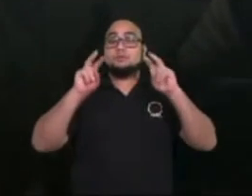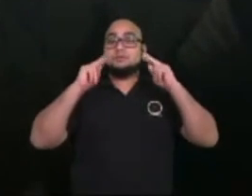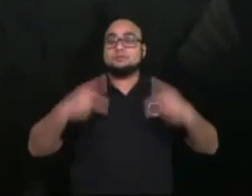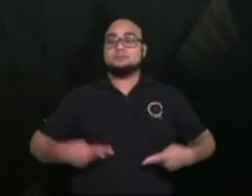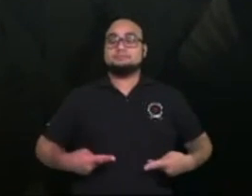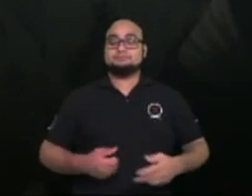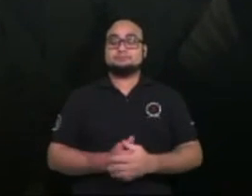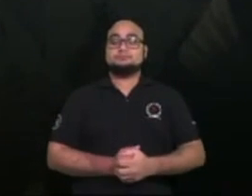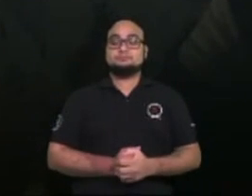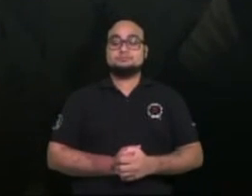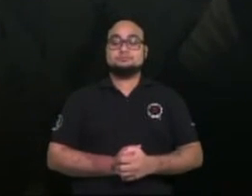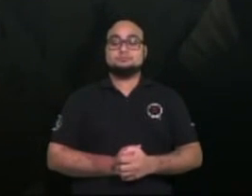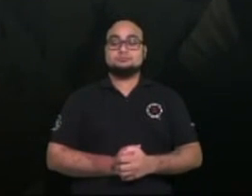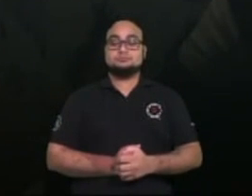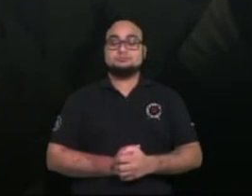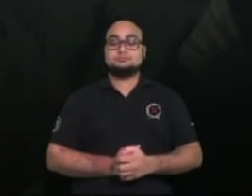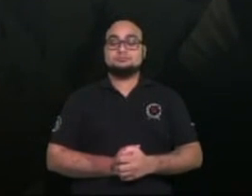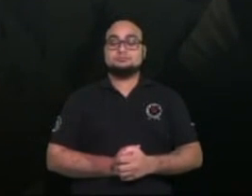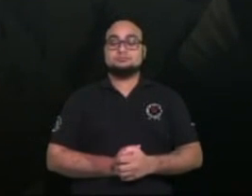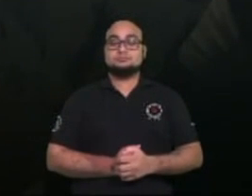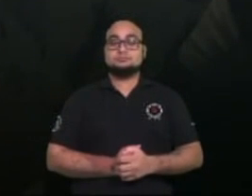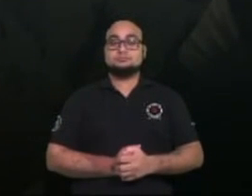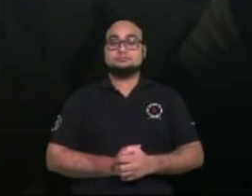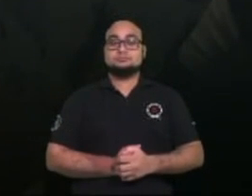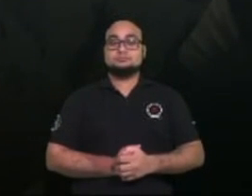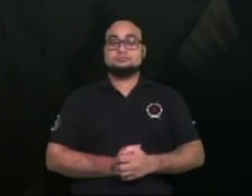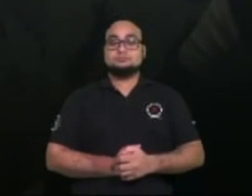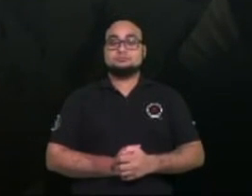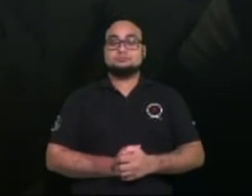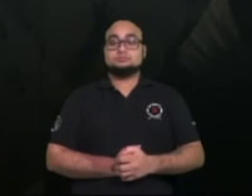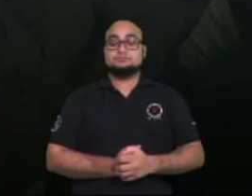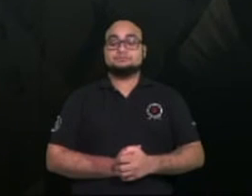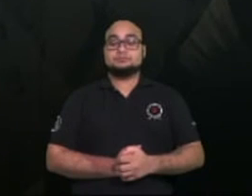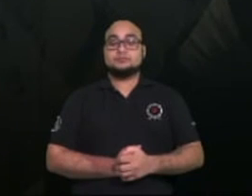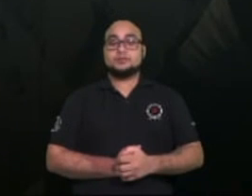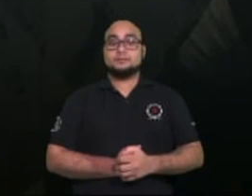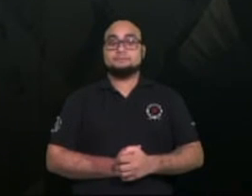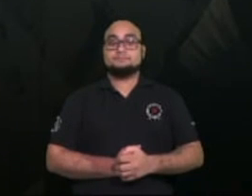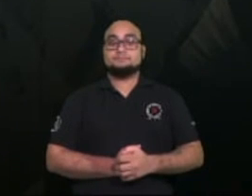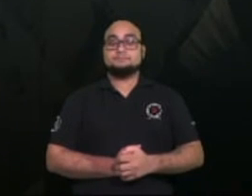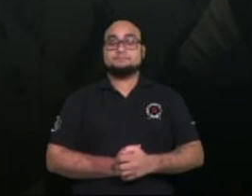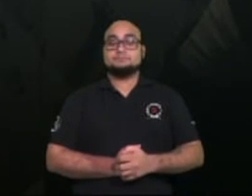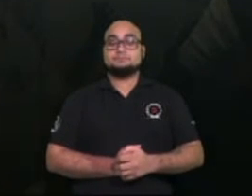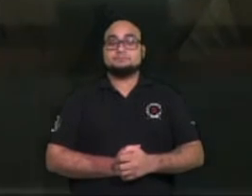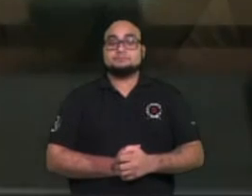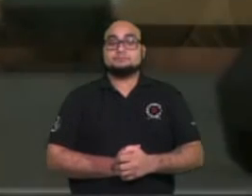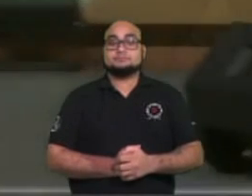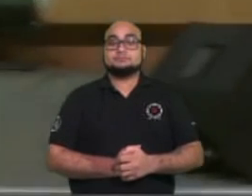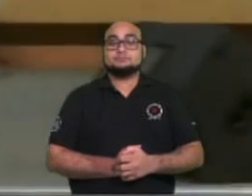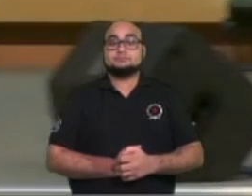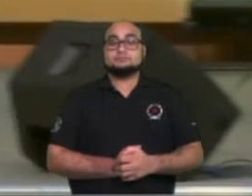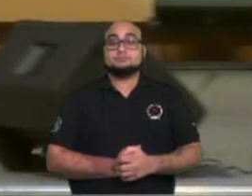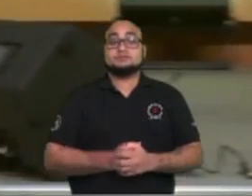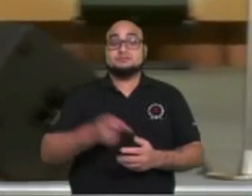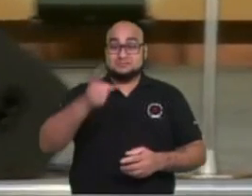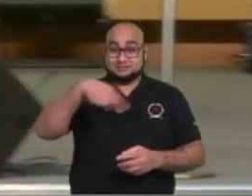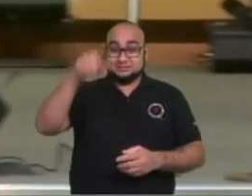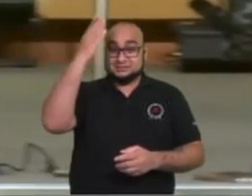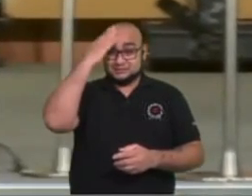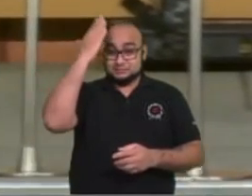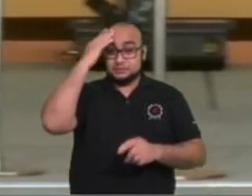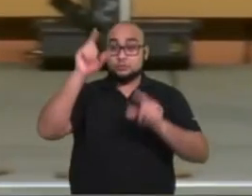Ah deixa eu falar com você verdades fundamentais que dizem respeito ao ser humano você quer saber quem é realmente o ser